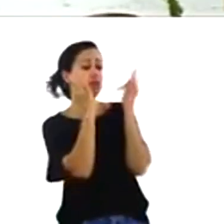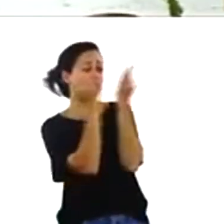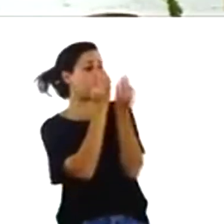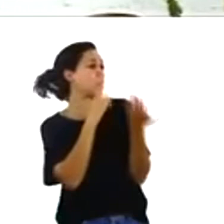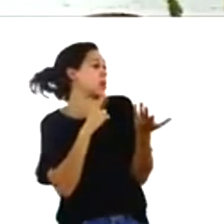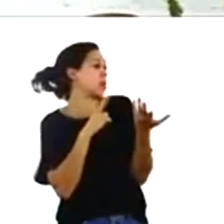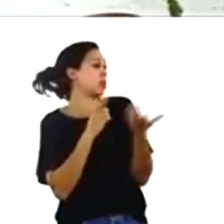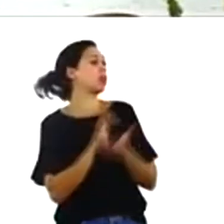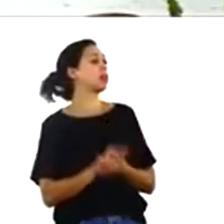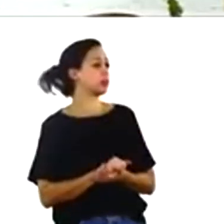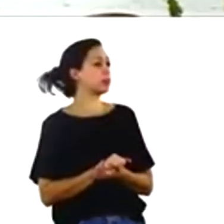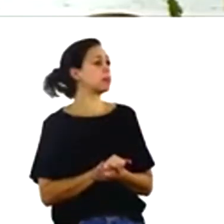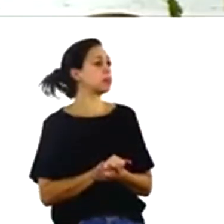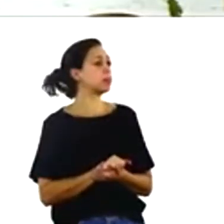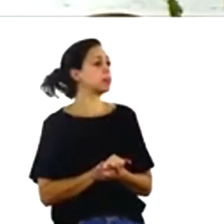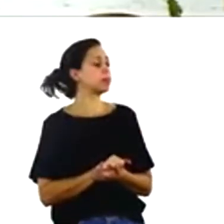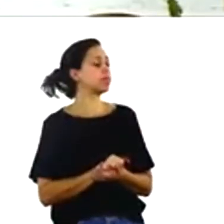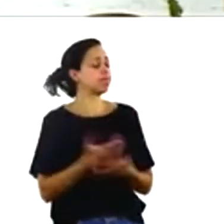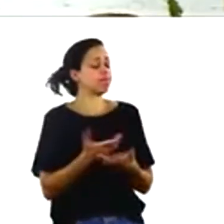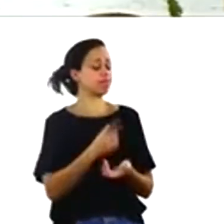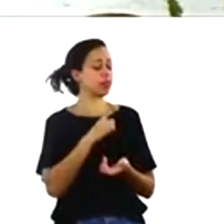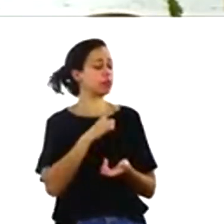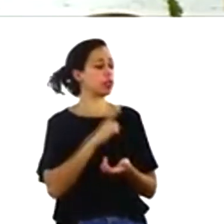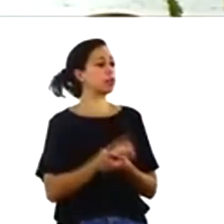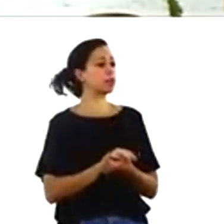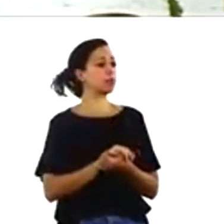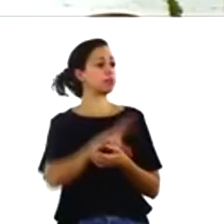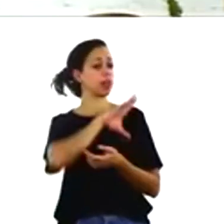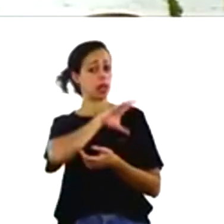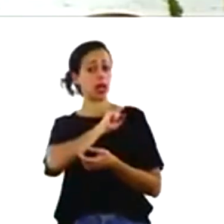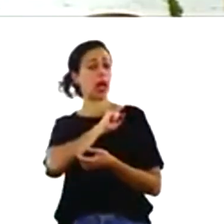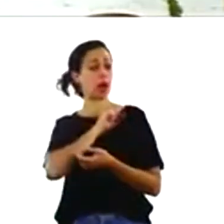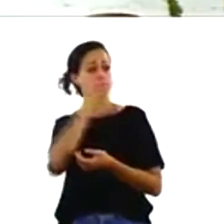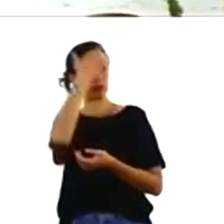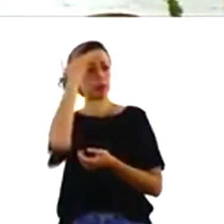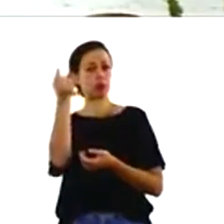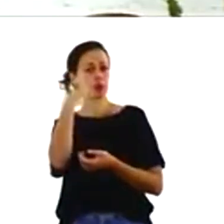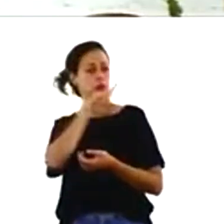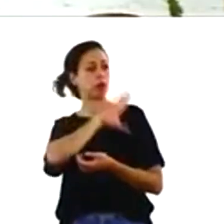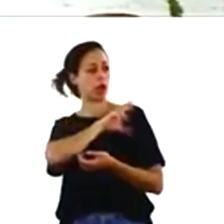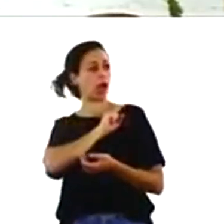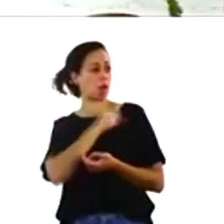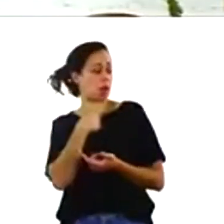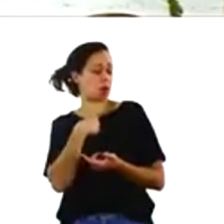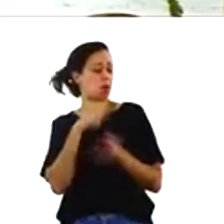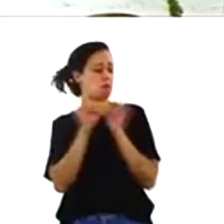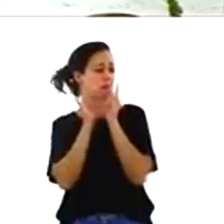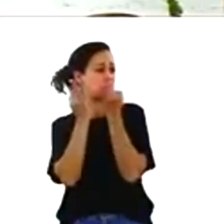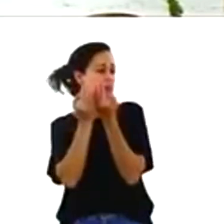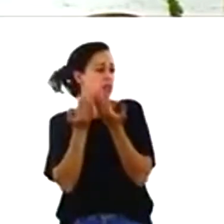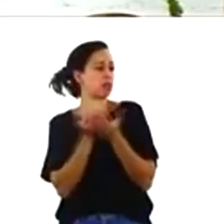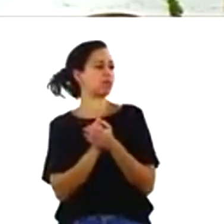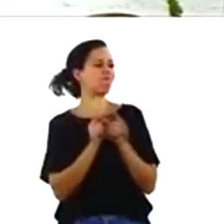mas eu não sabia mais o que fazer com meu filho drogado.